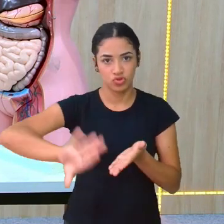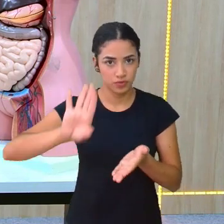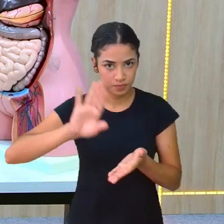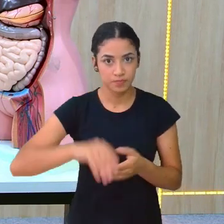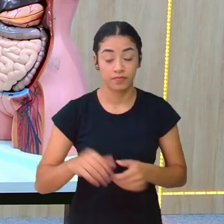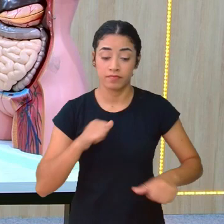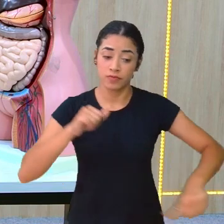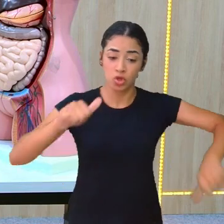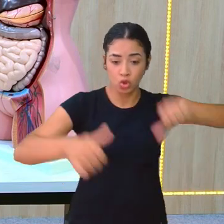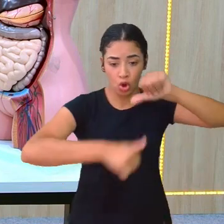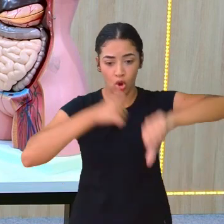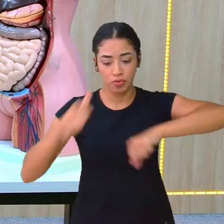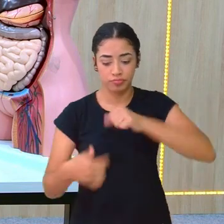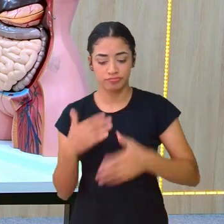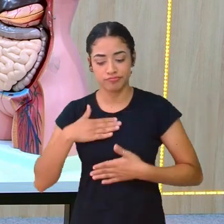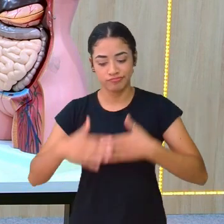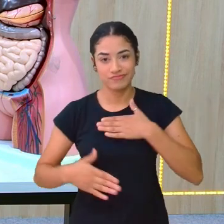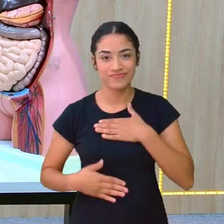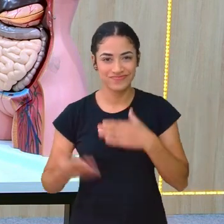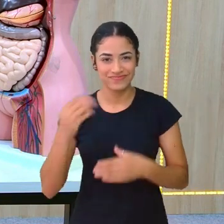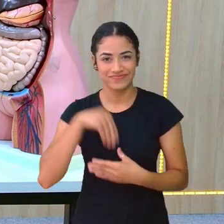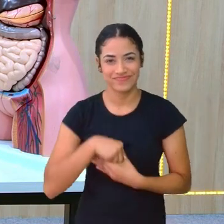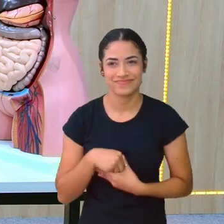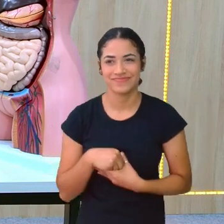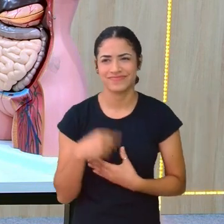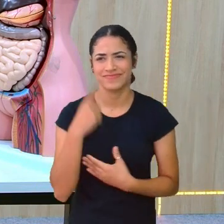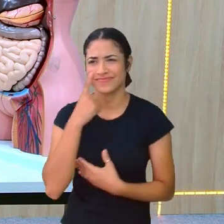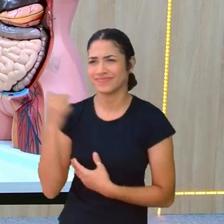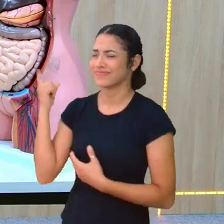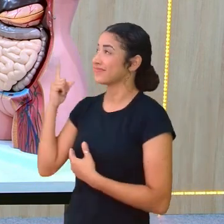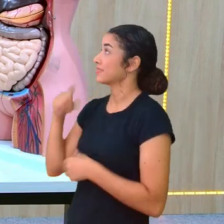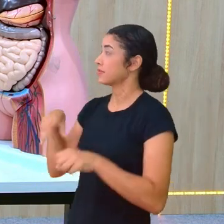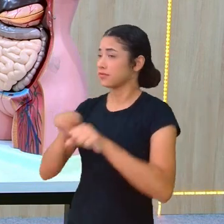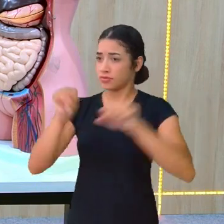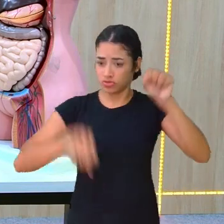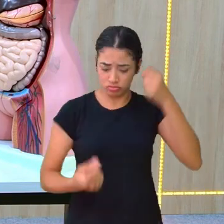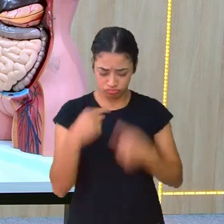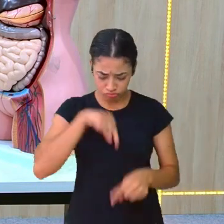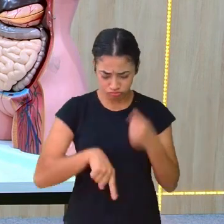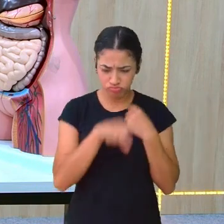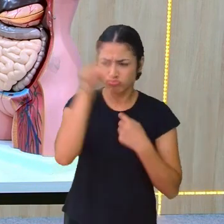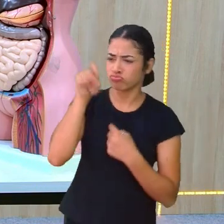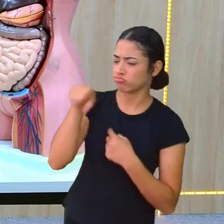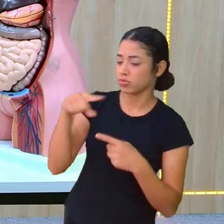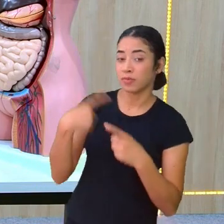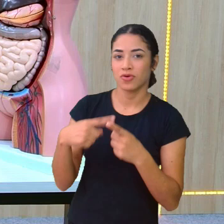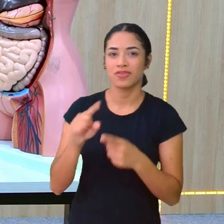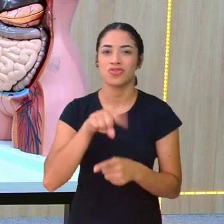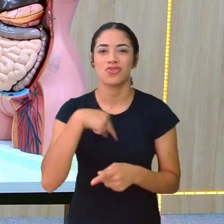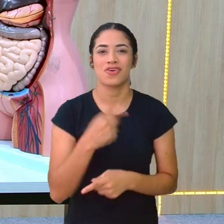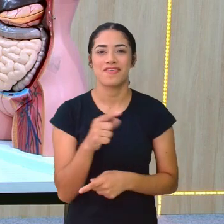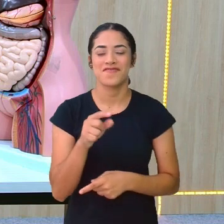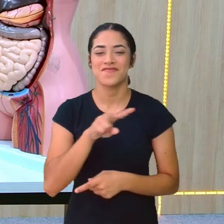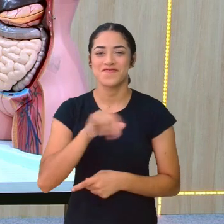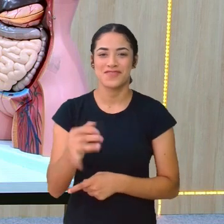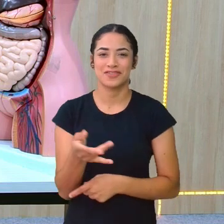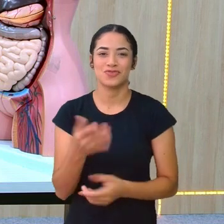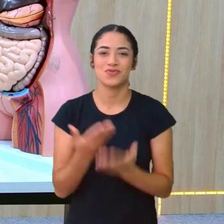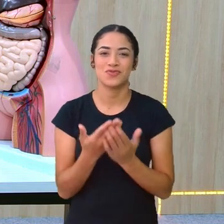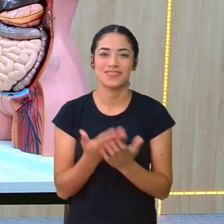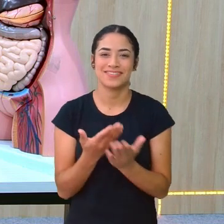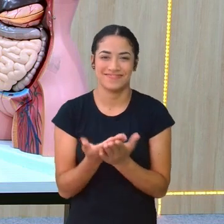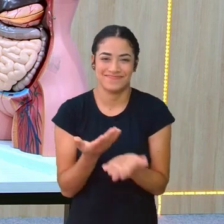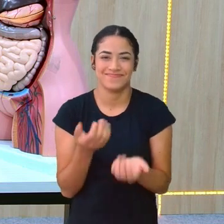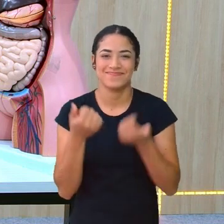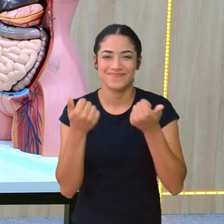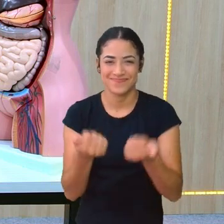gasosas. E o sistema digestório está aí com as interrogações, porque é o que nós vamos estudar hoje. Então, fiquem atentos, né? Vamos ficar